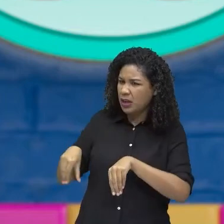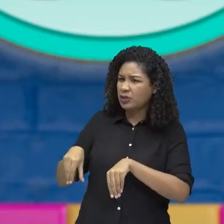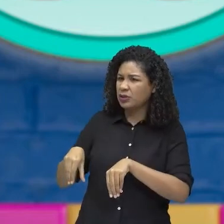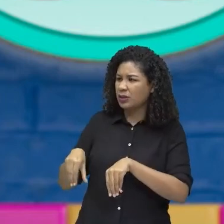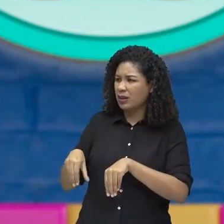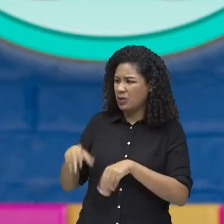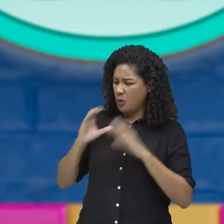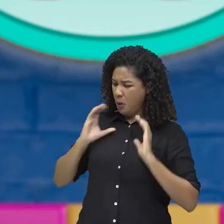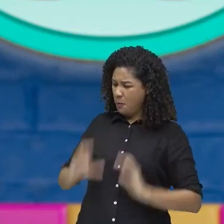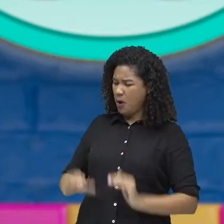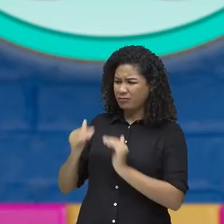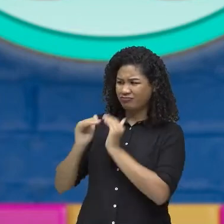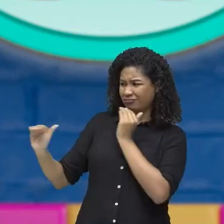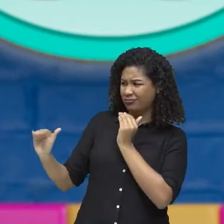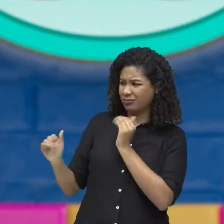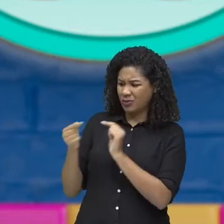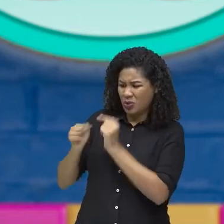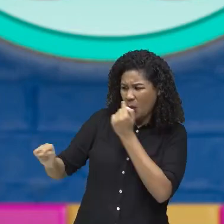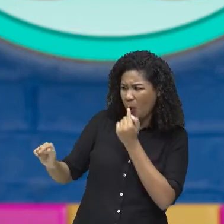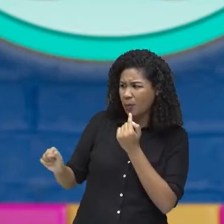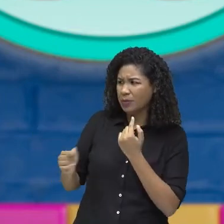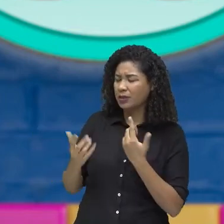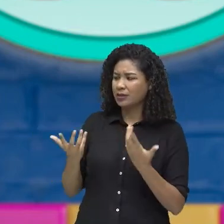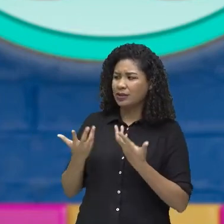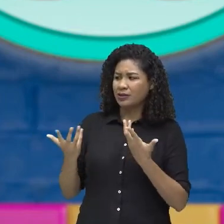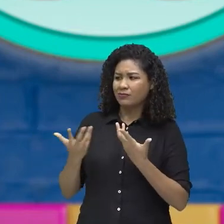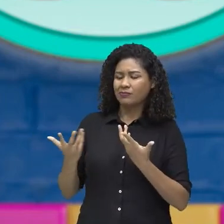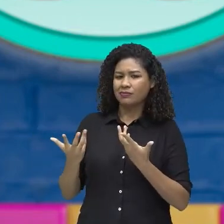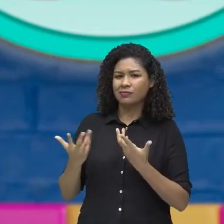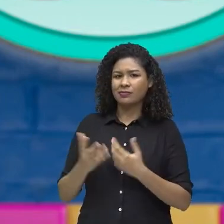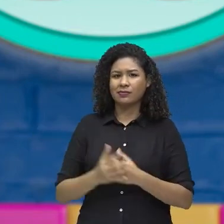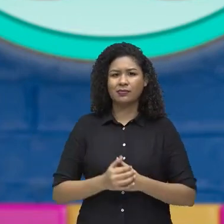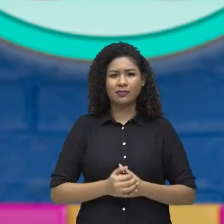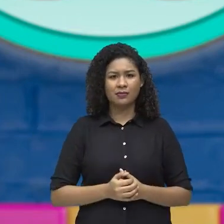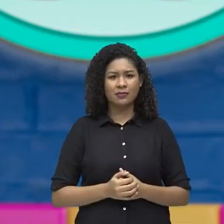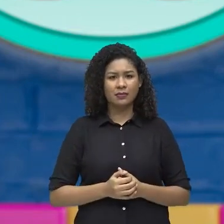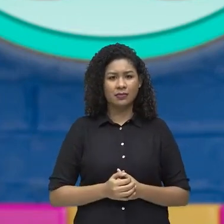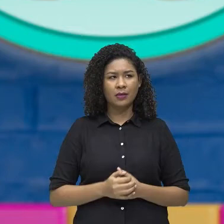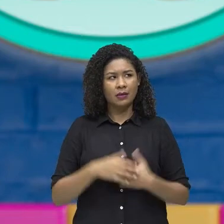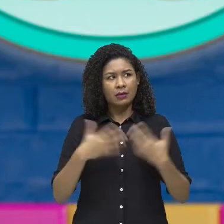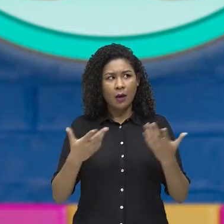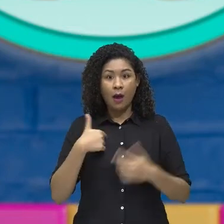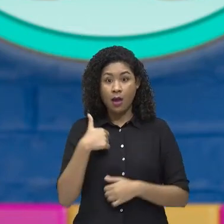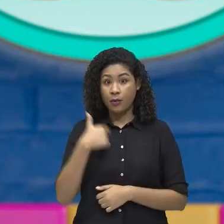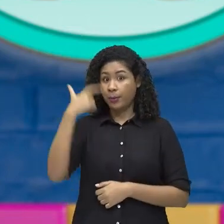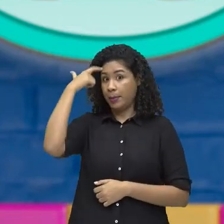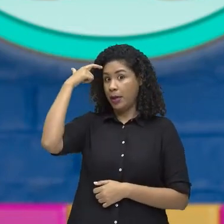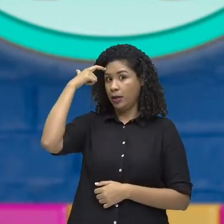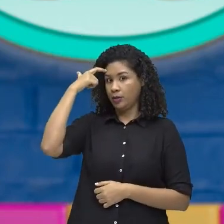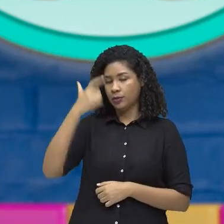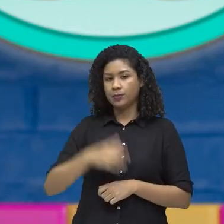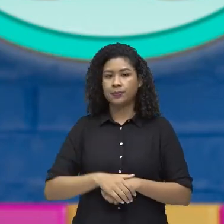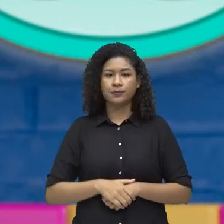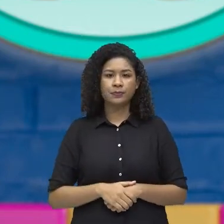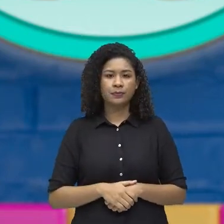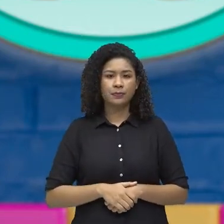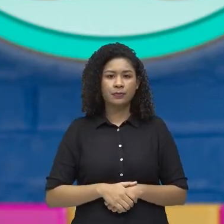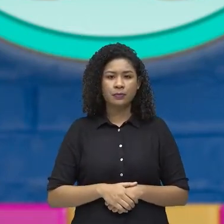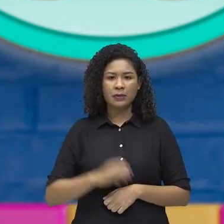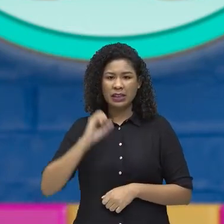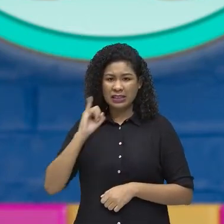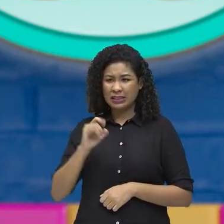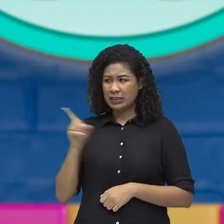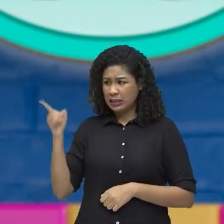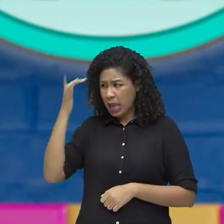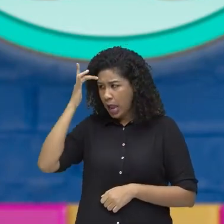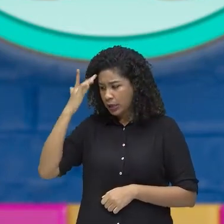quando a gente posiciona isso para o outro, a gente dá a oportunidade dele fazer alguma coisa a respeito. E eu sempre penso, se eu importo para essa pessoa, ela vai mudar aquilo